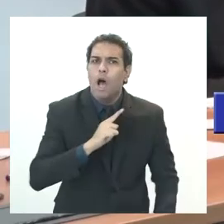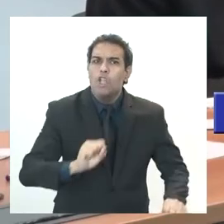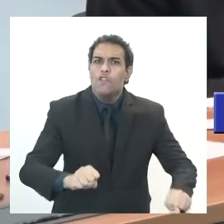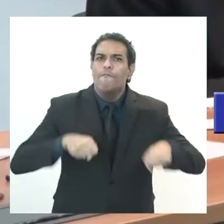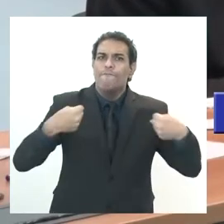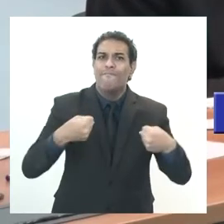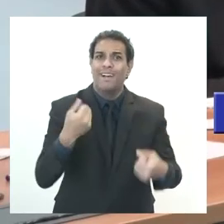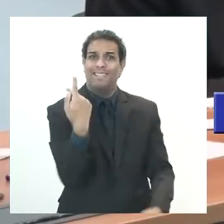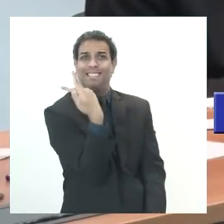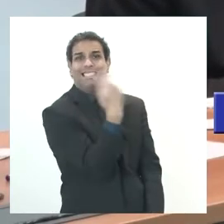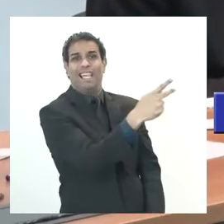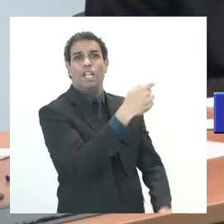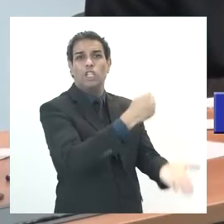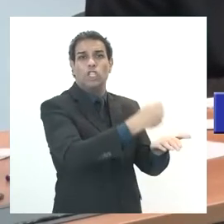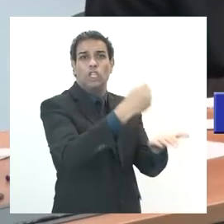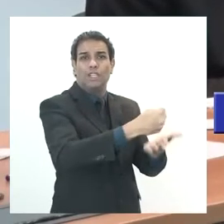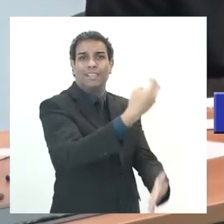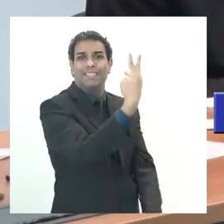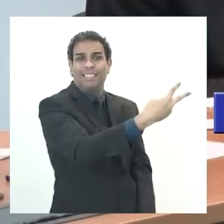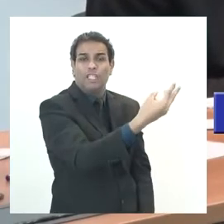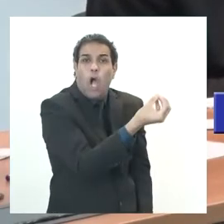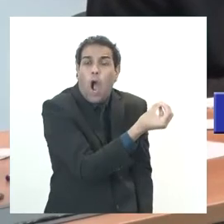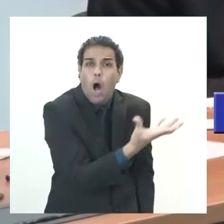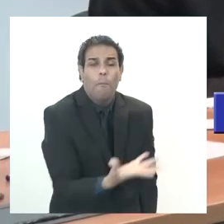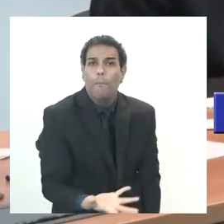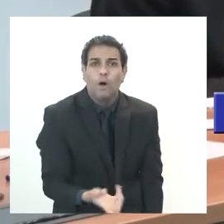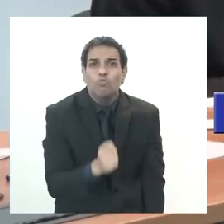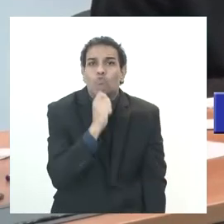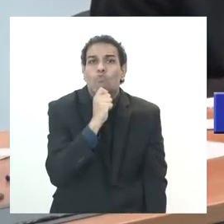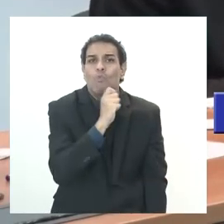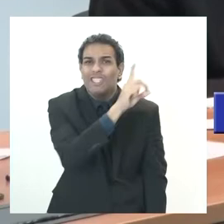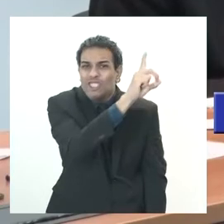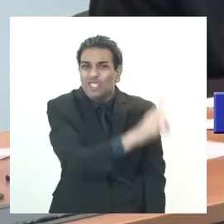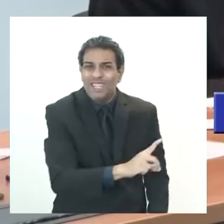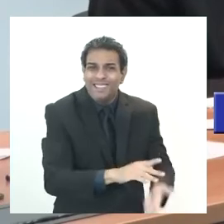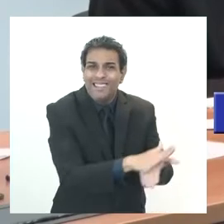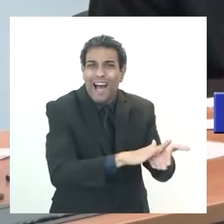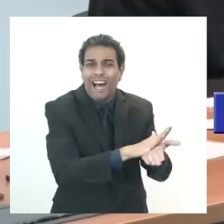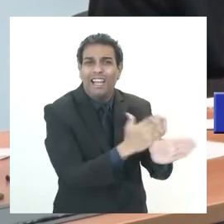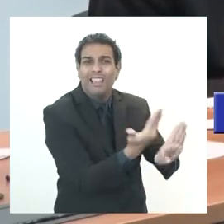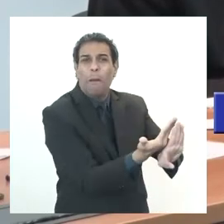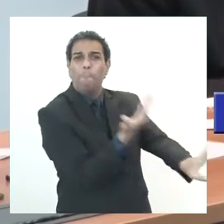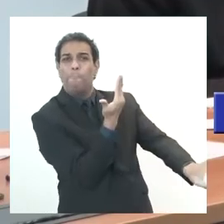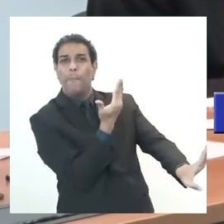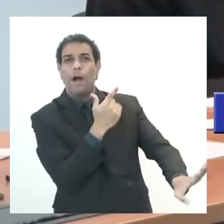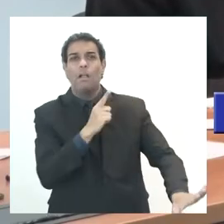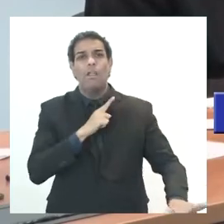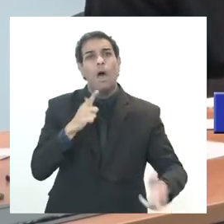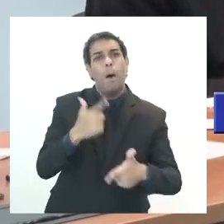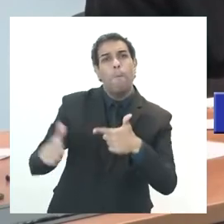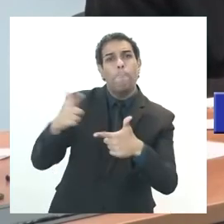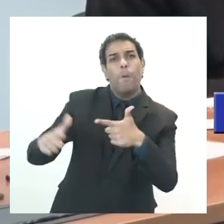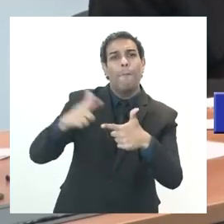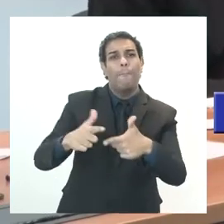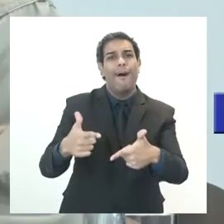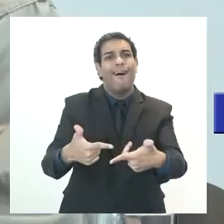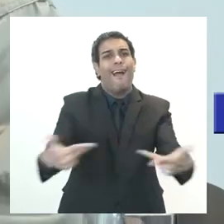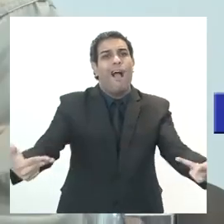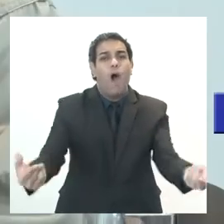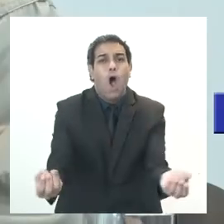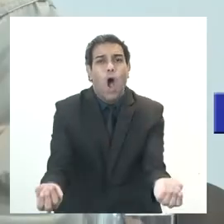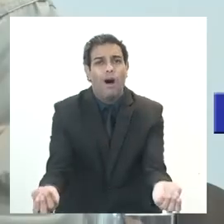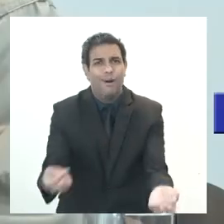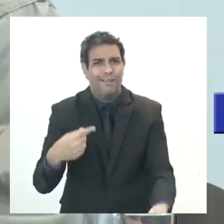numa situação como essa e não tem direito a defesa comprei Então são equívocos que continuam